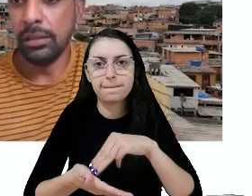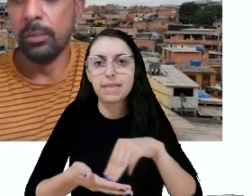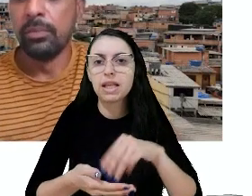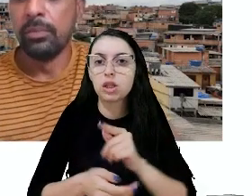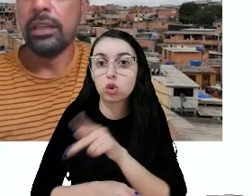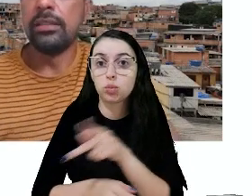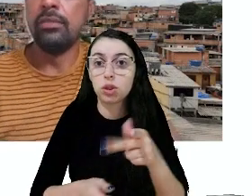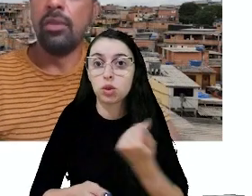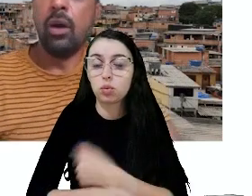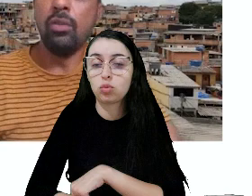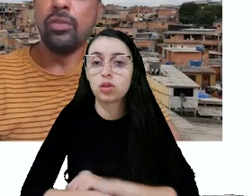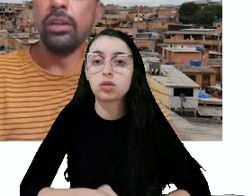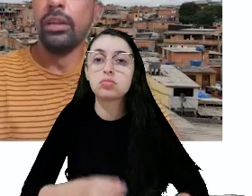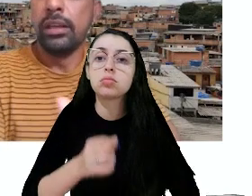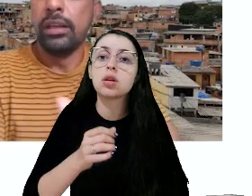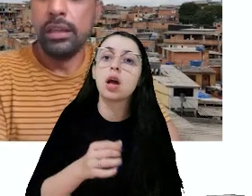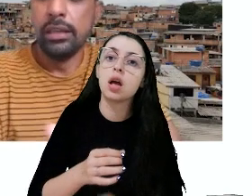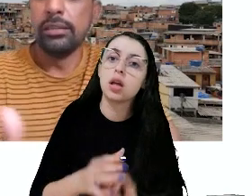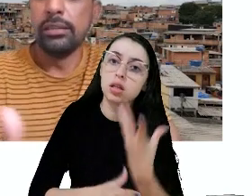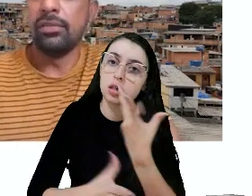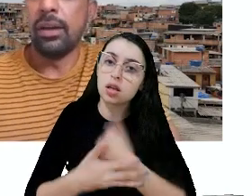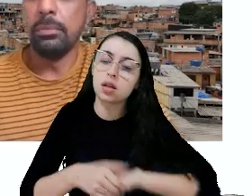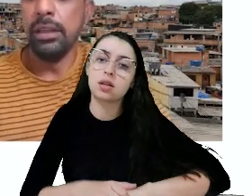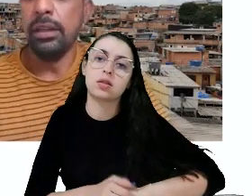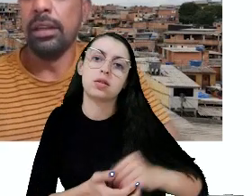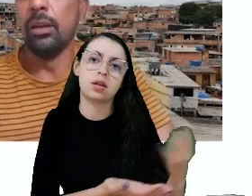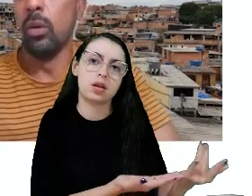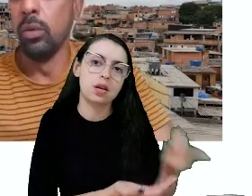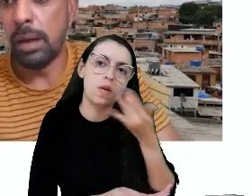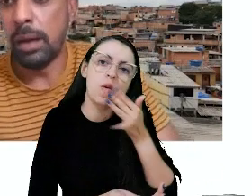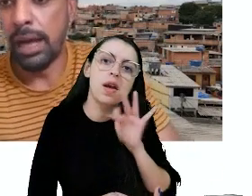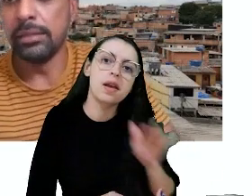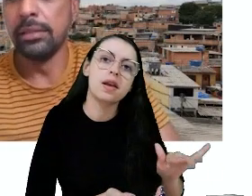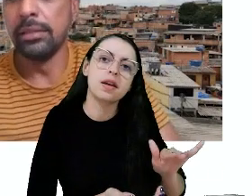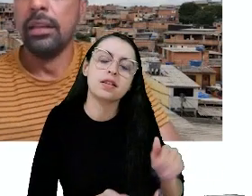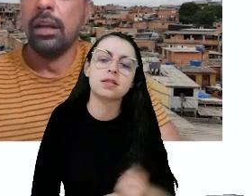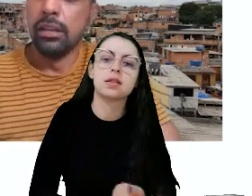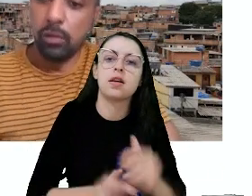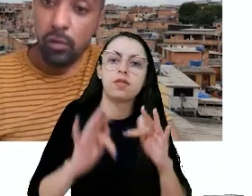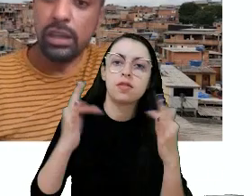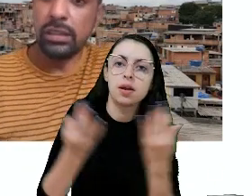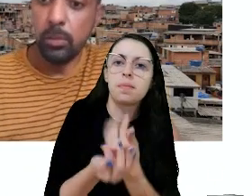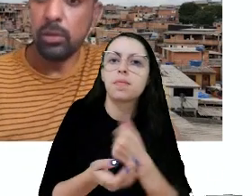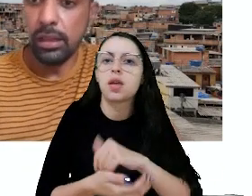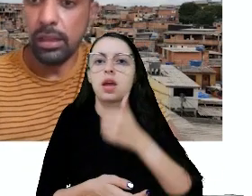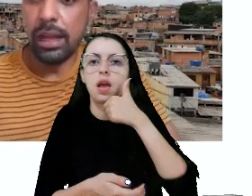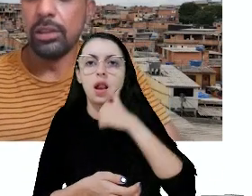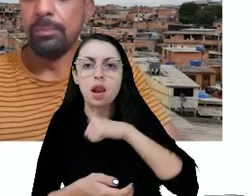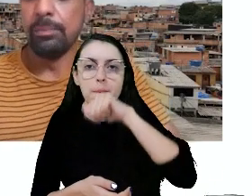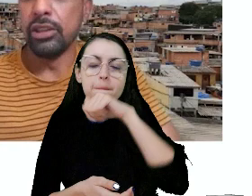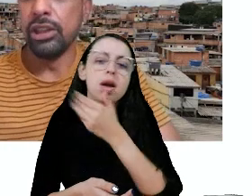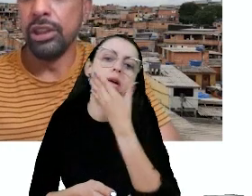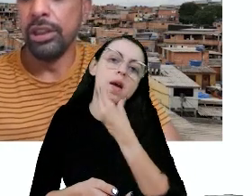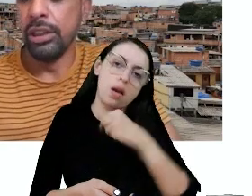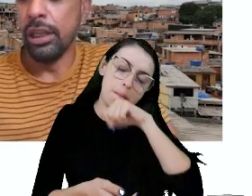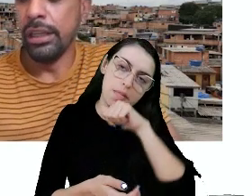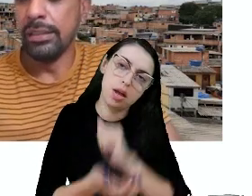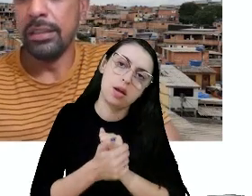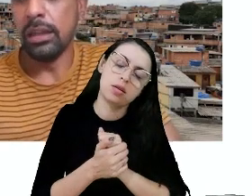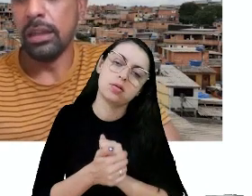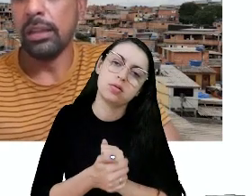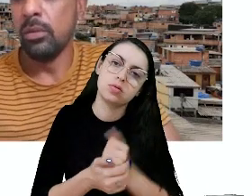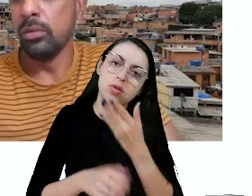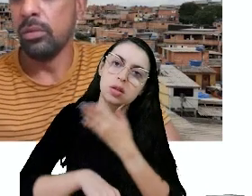de educação que desenvolve criança, família, os pais, oferecendo oportunidade